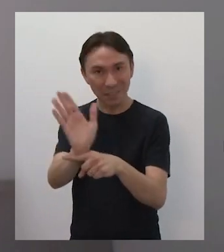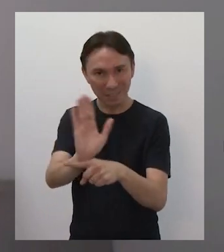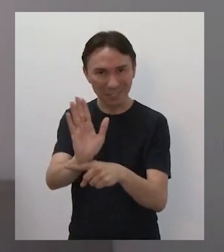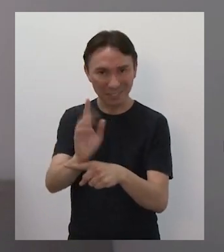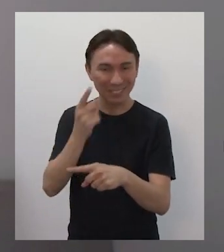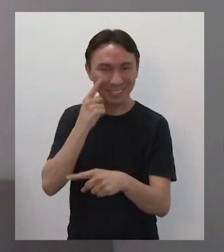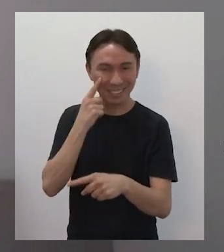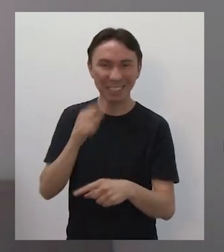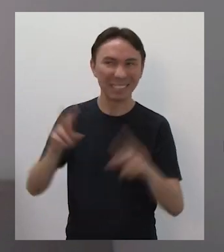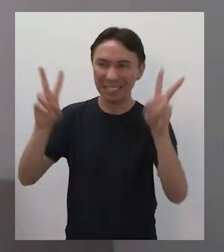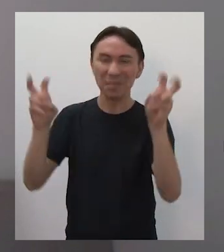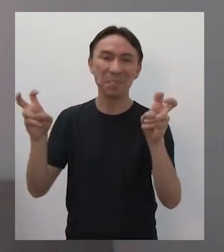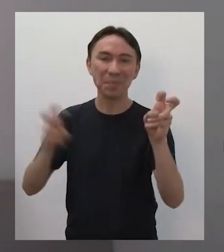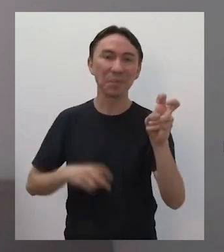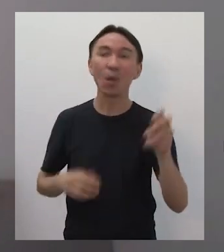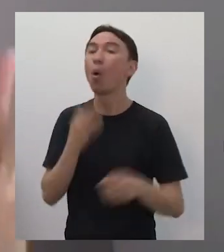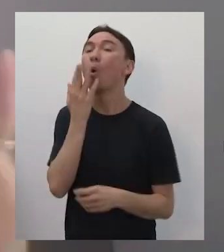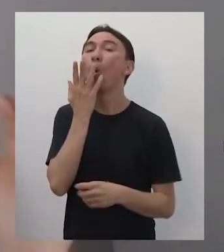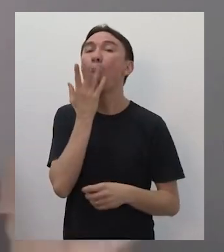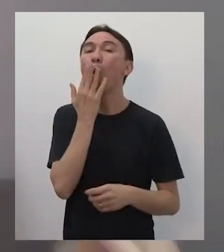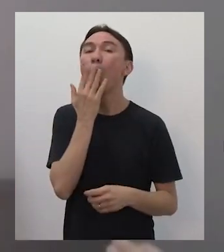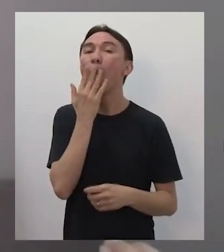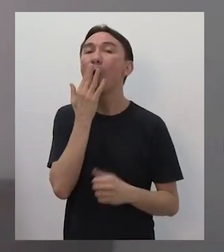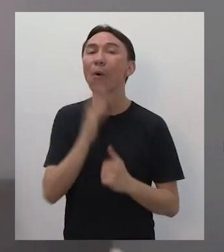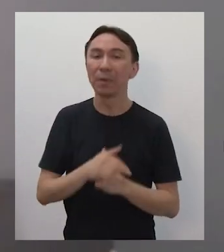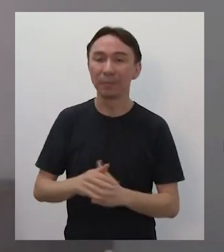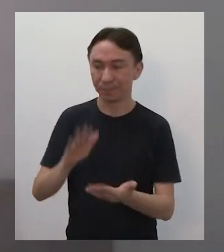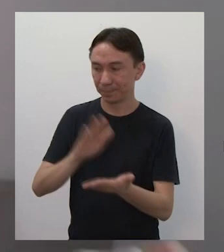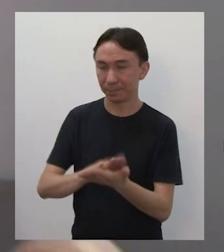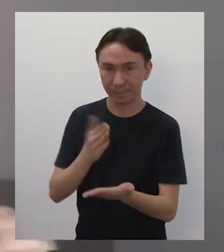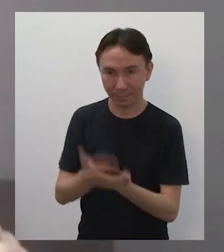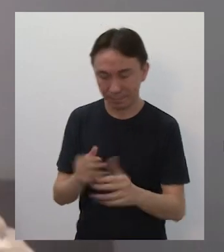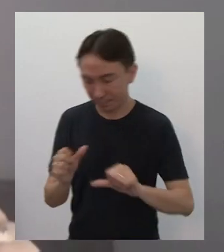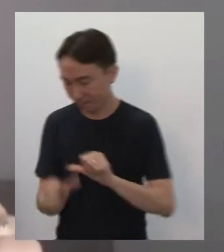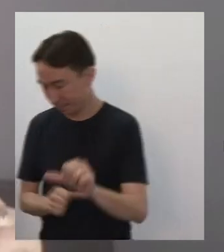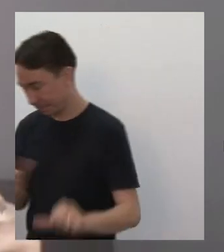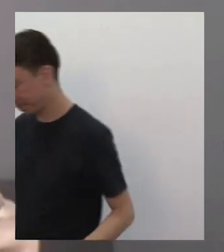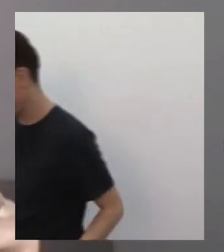cores, uma professora falando de educação infantil,